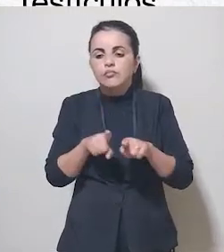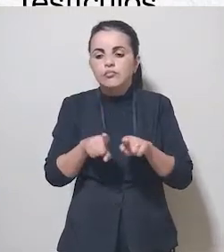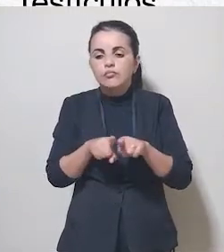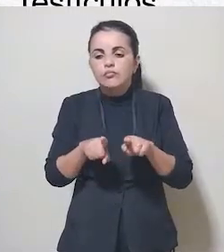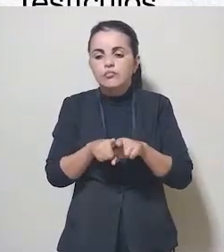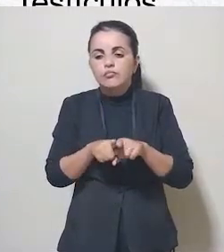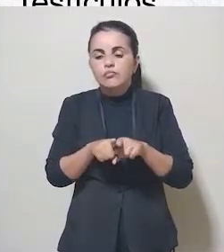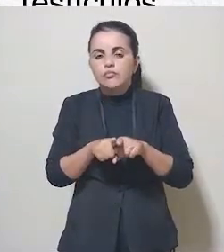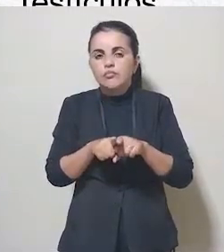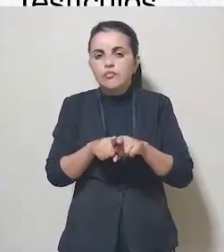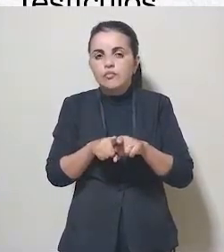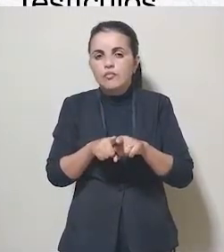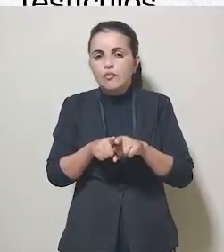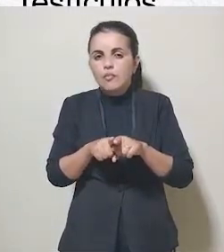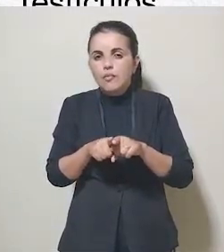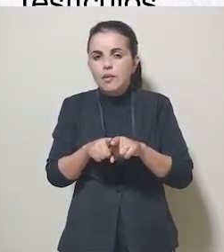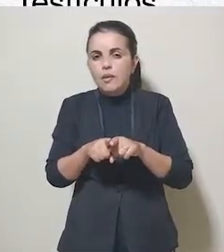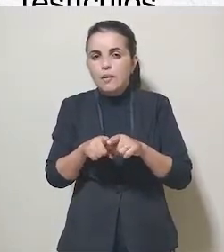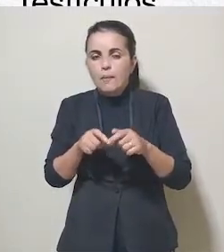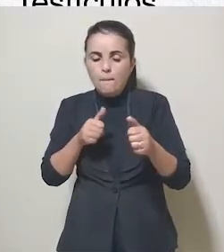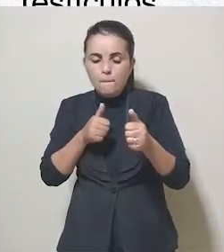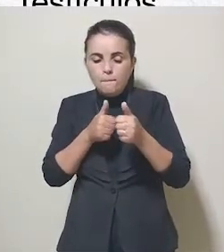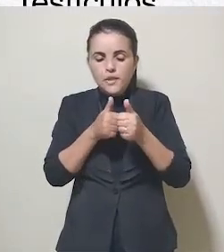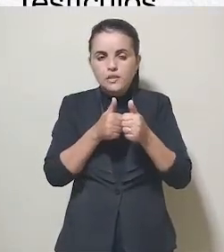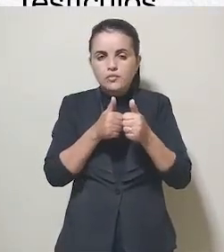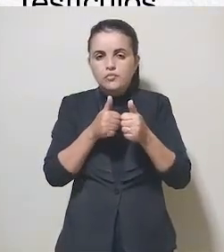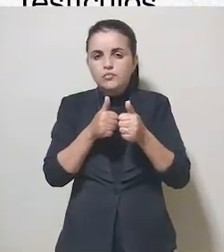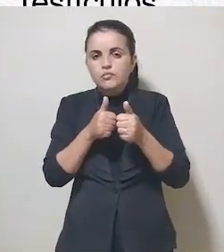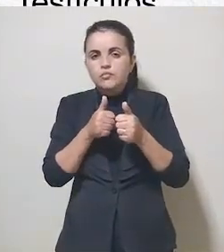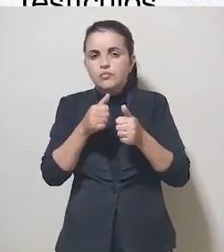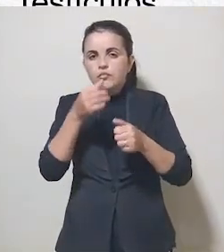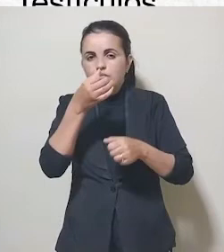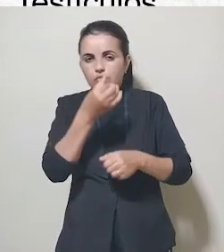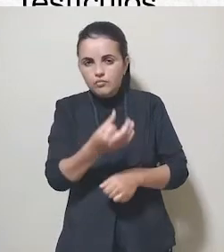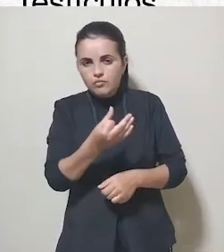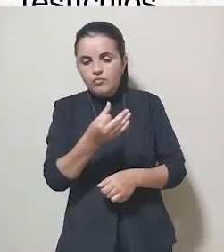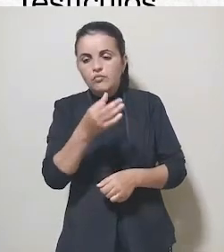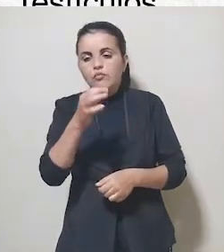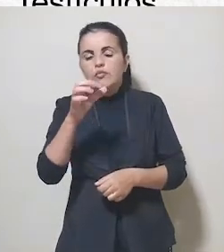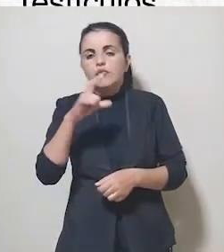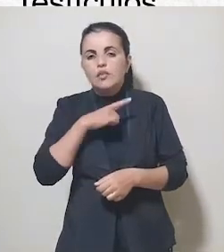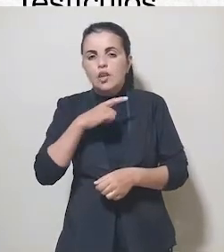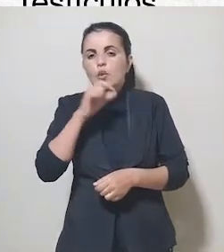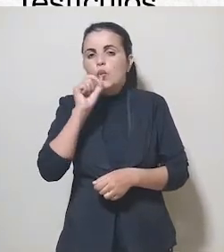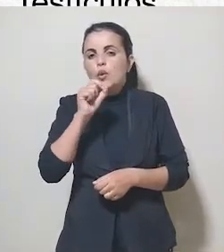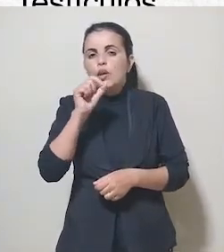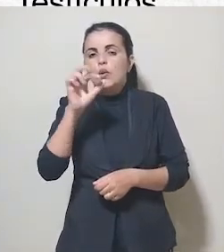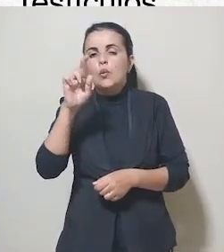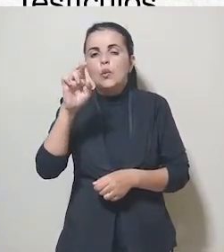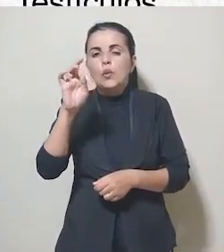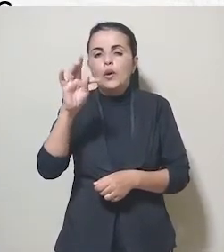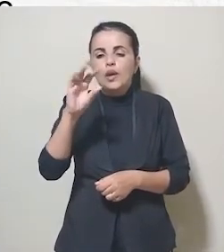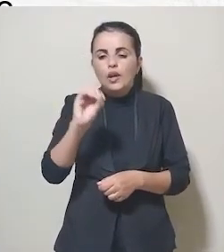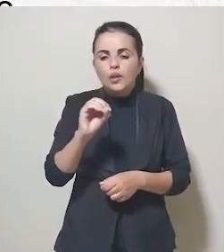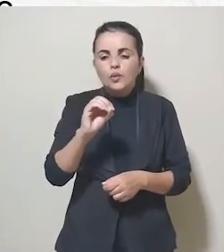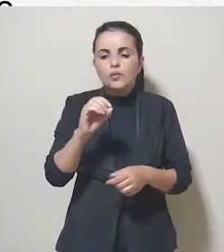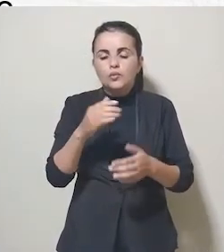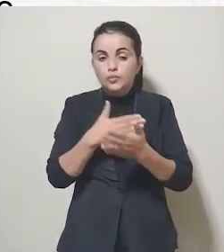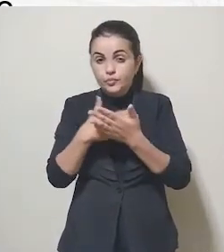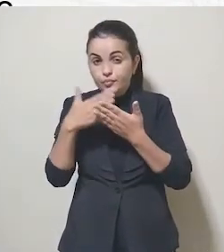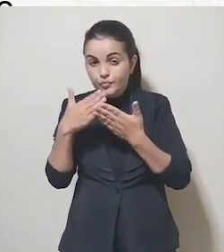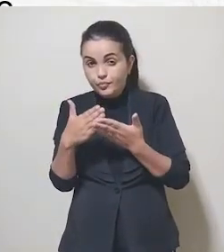aqui que fica após o ânus. E a gente tem a vesícula seminal, que é essa região aqui. A gente vai ver agora cada um com detalhes.